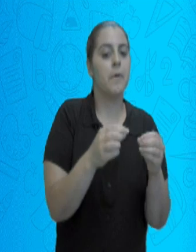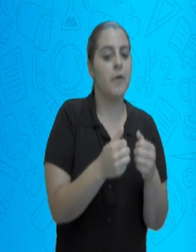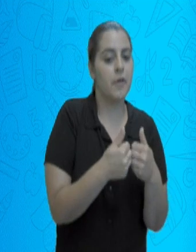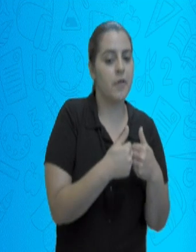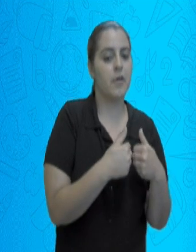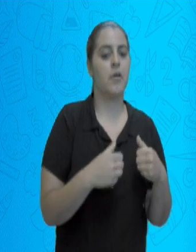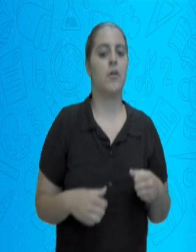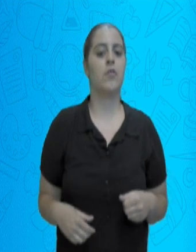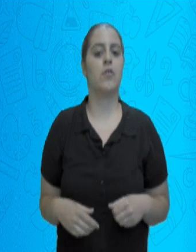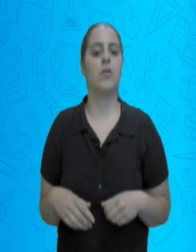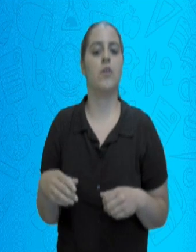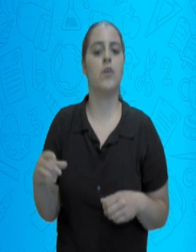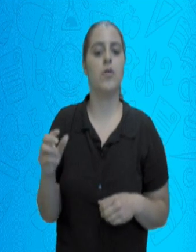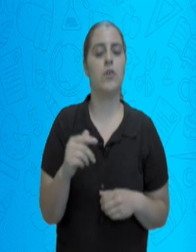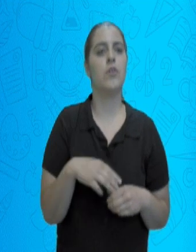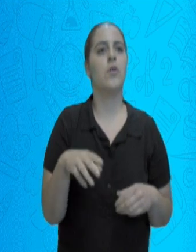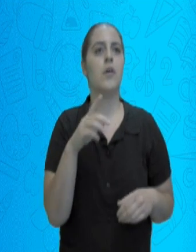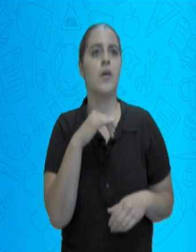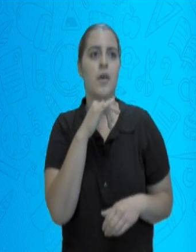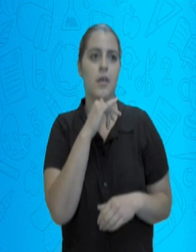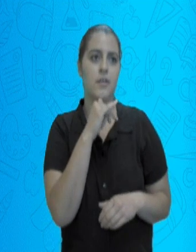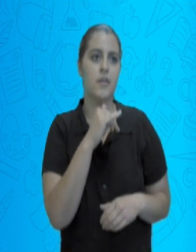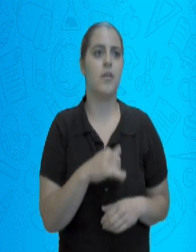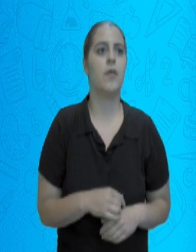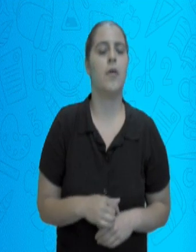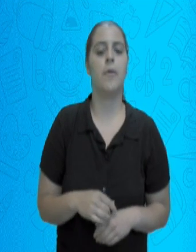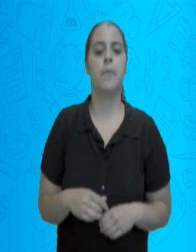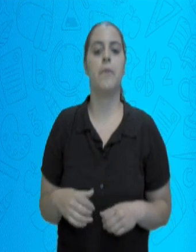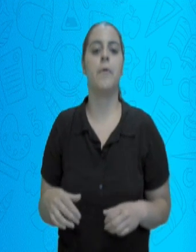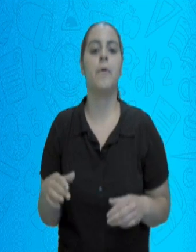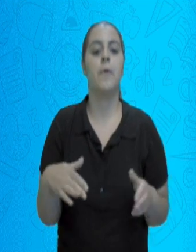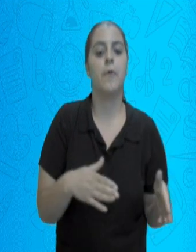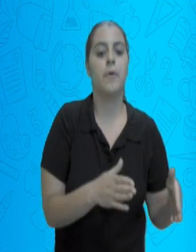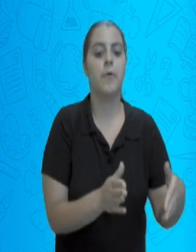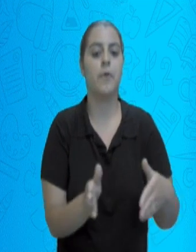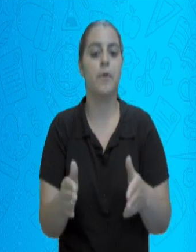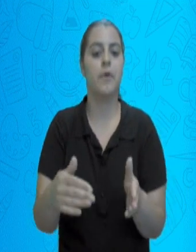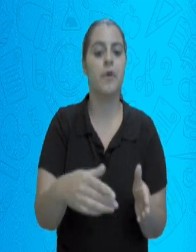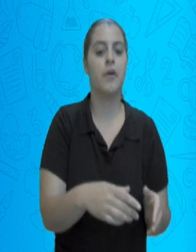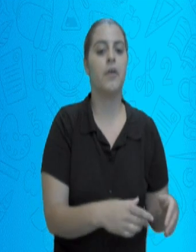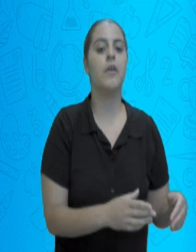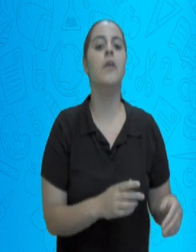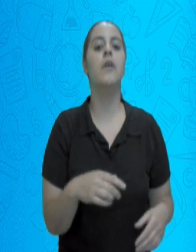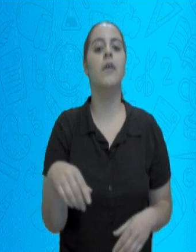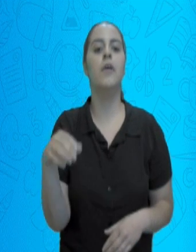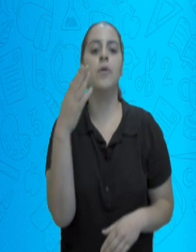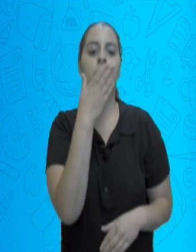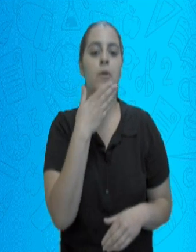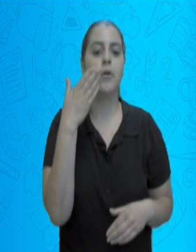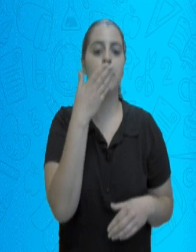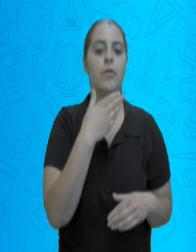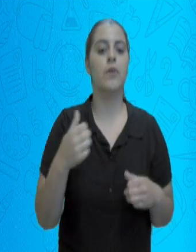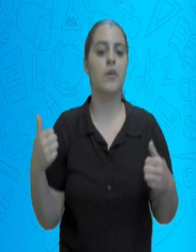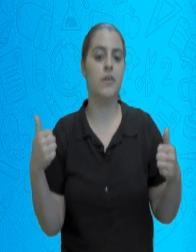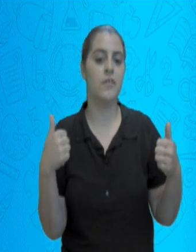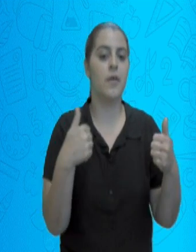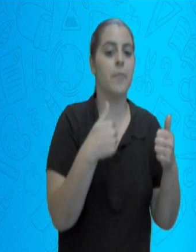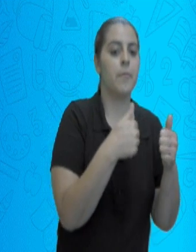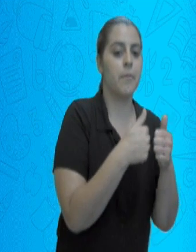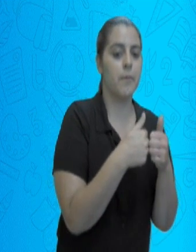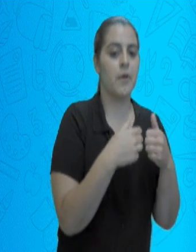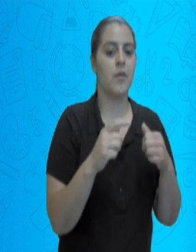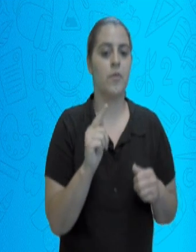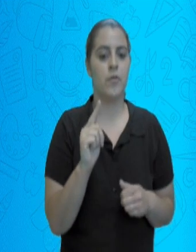situações que favoreçam o seu desenvolvimento. Como em nossa região, que por estar próxima do